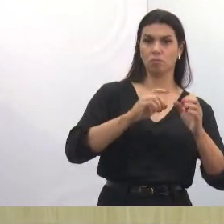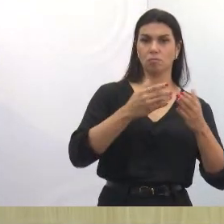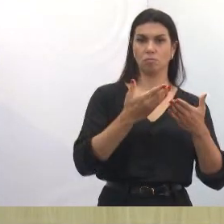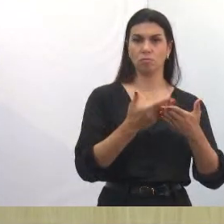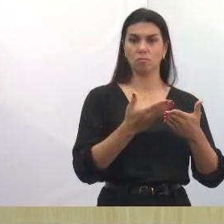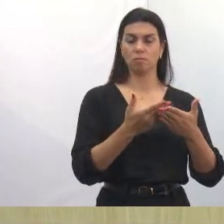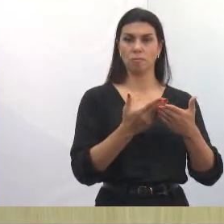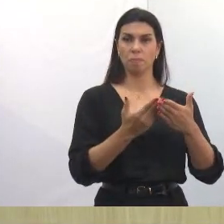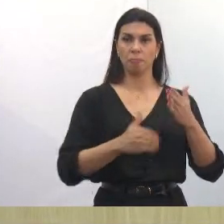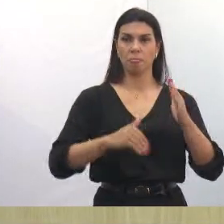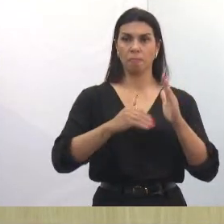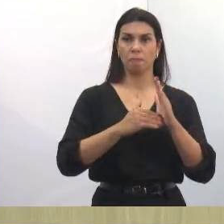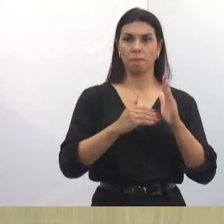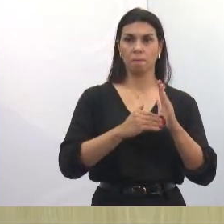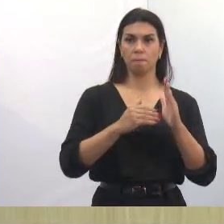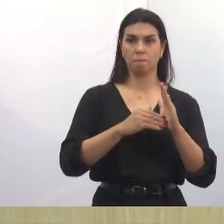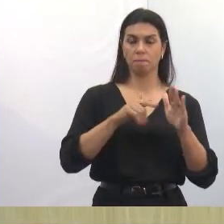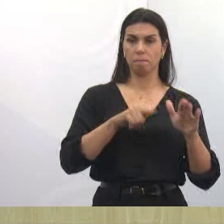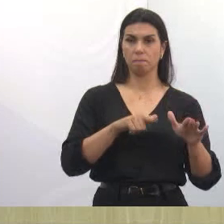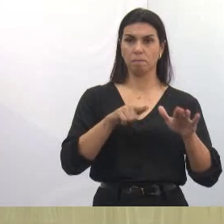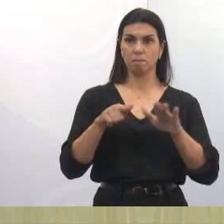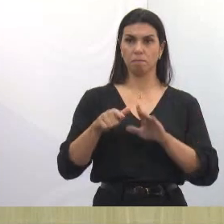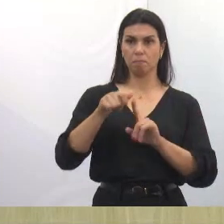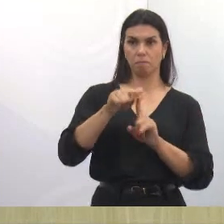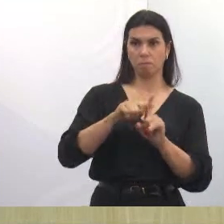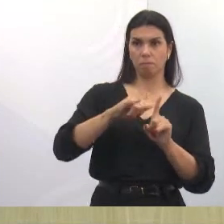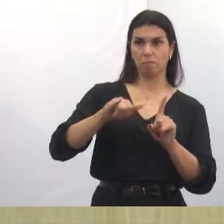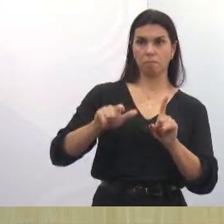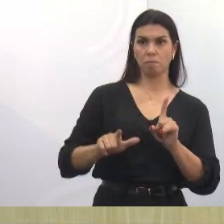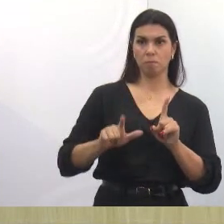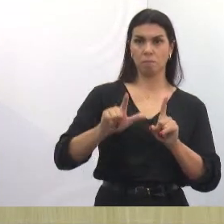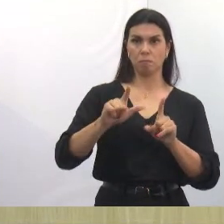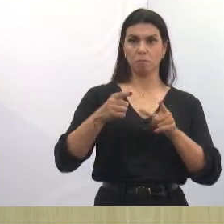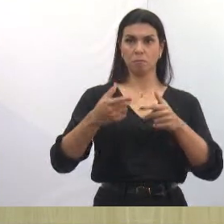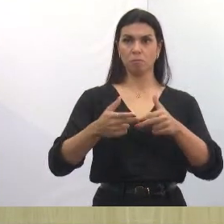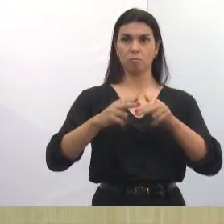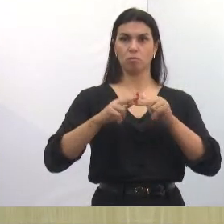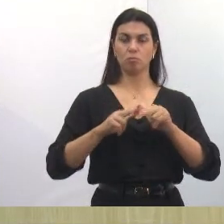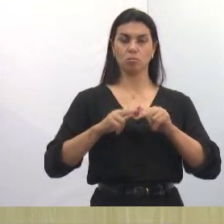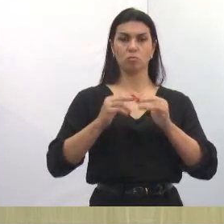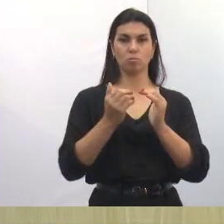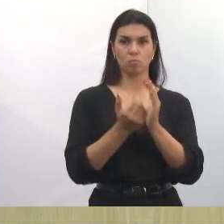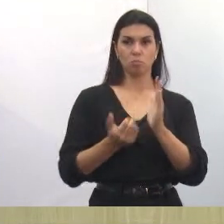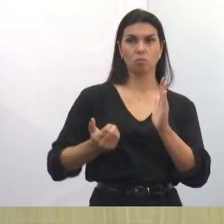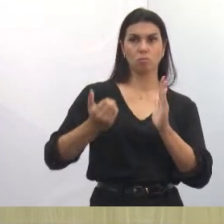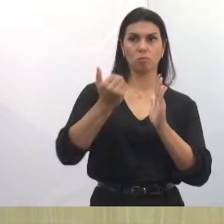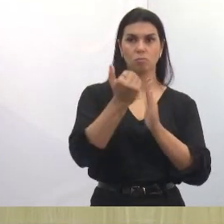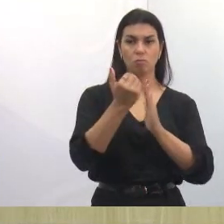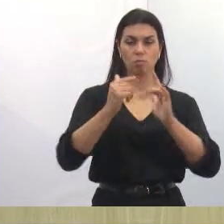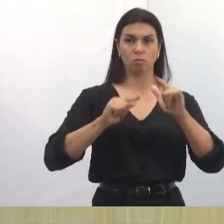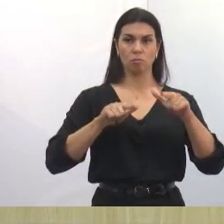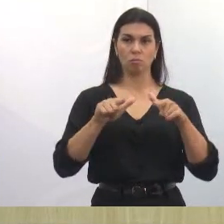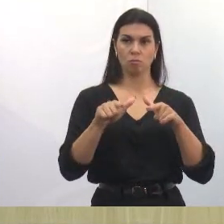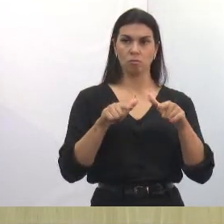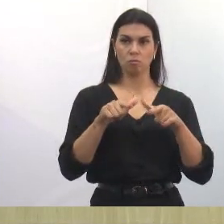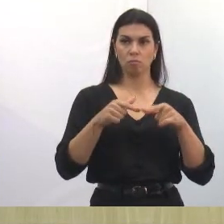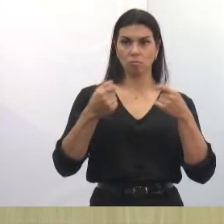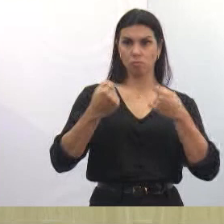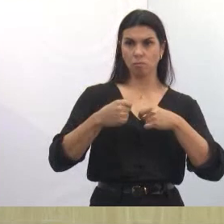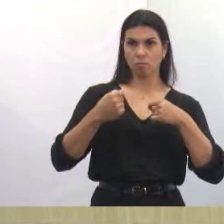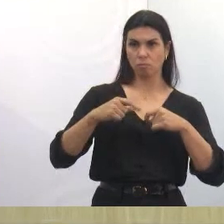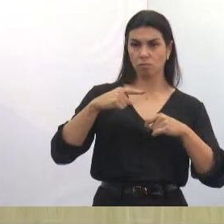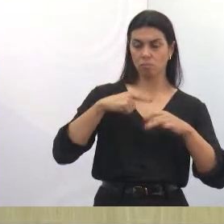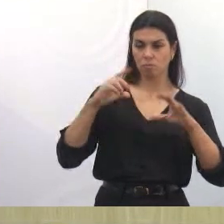última semana do mês de julho, o que intensifica o trabalho e a necessidade de uma